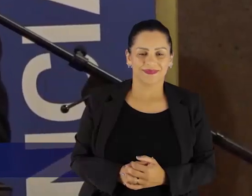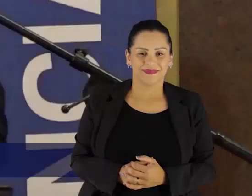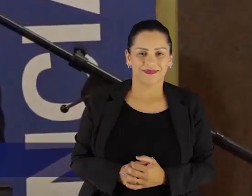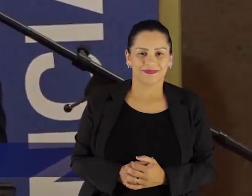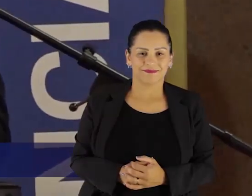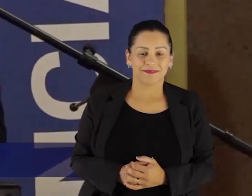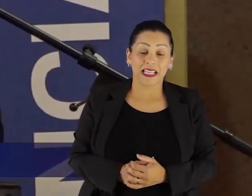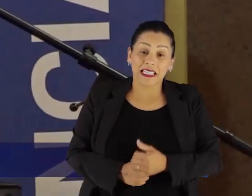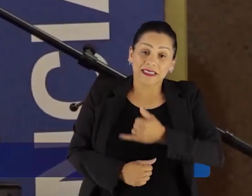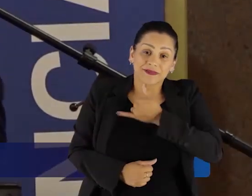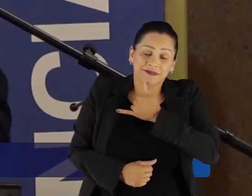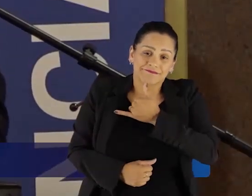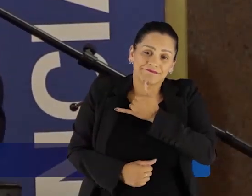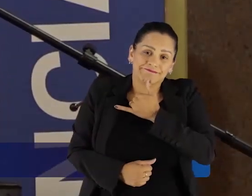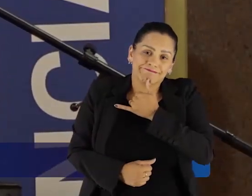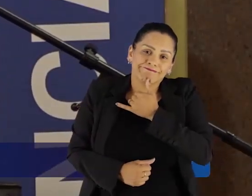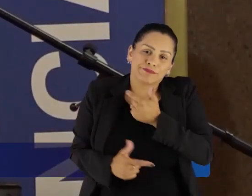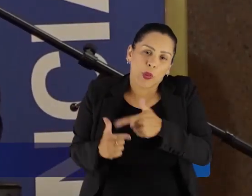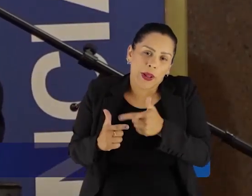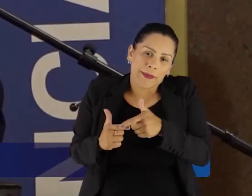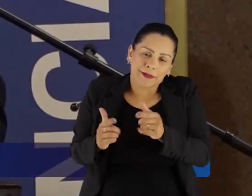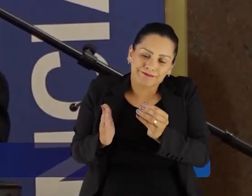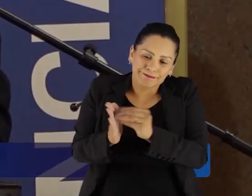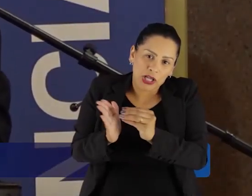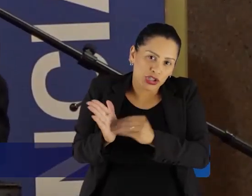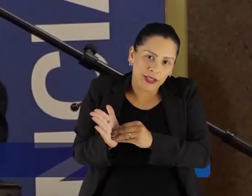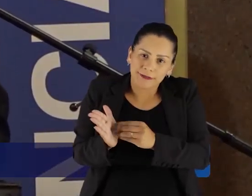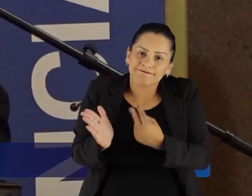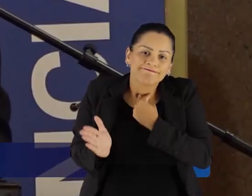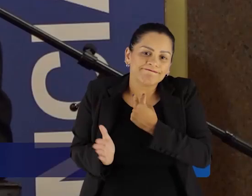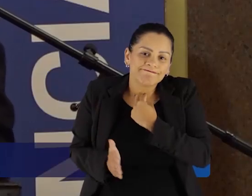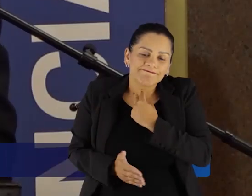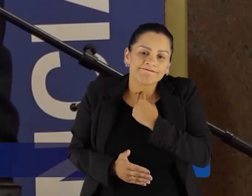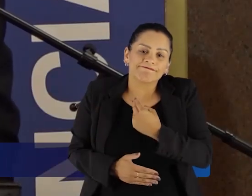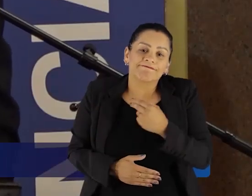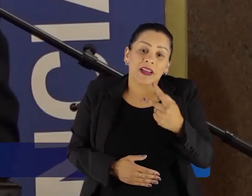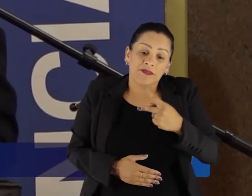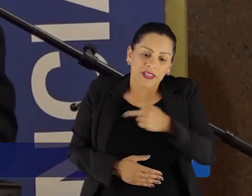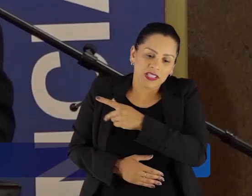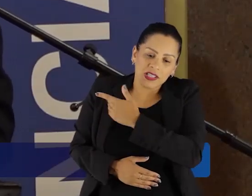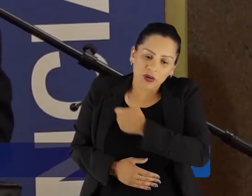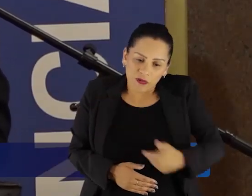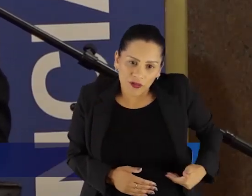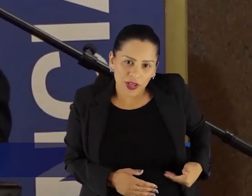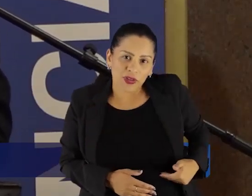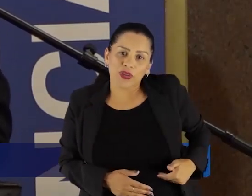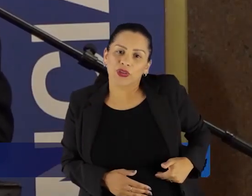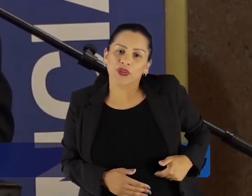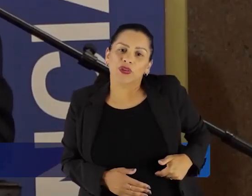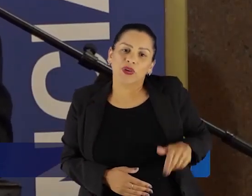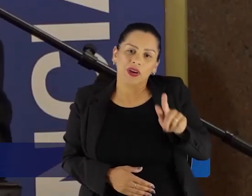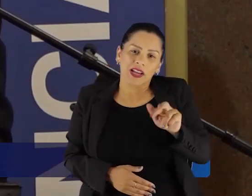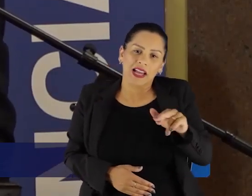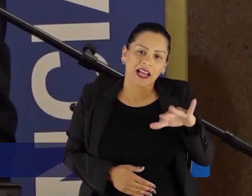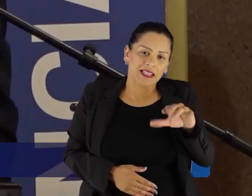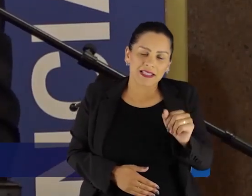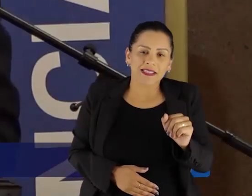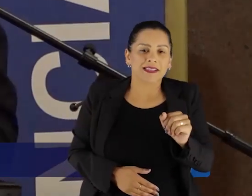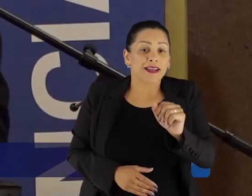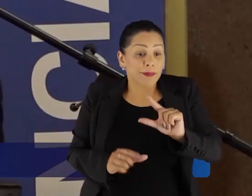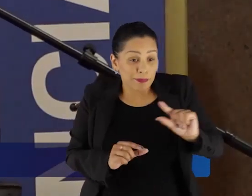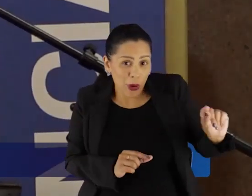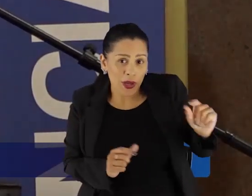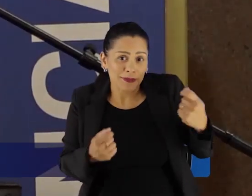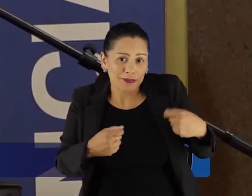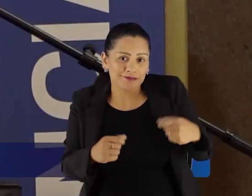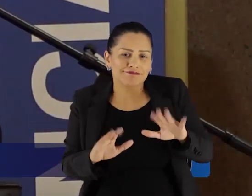e infelizmente por um problema de agenda vice-governador Rodrigo Garcia não poderá acompanhar o término da solenidade mais uma